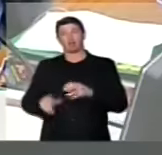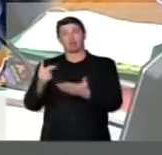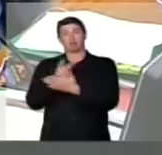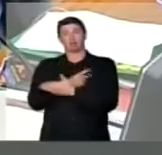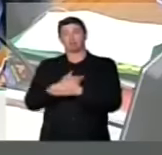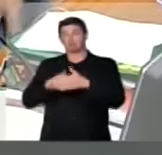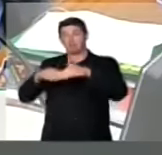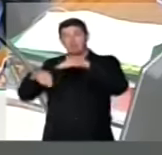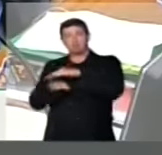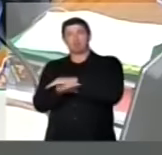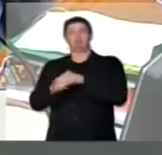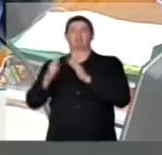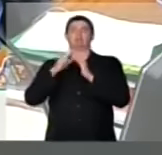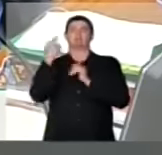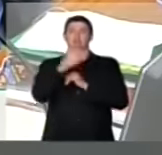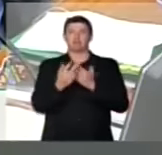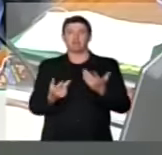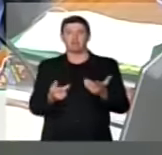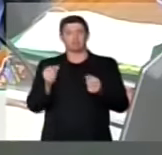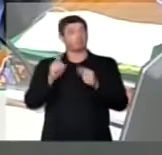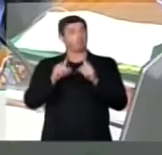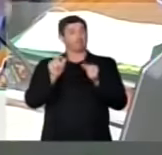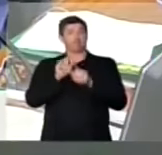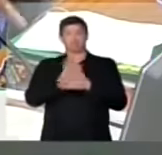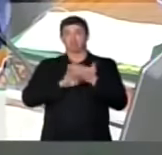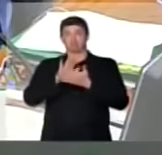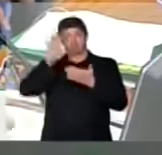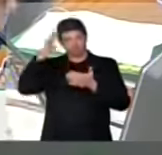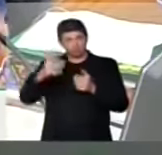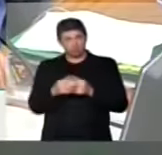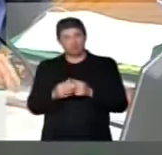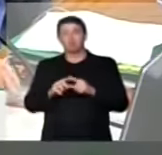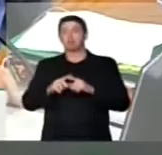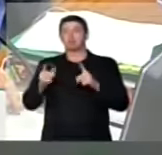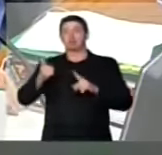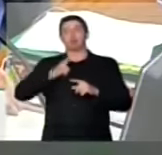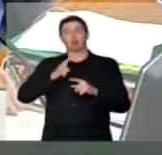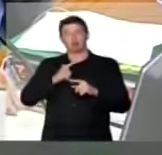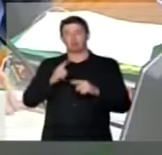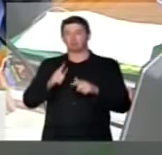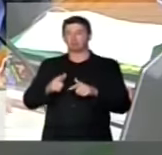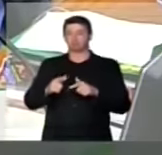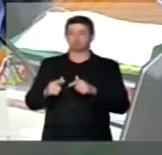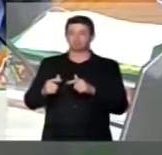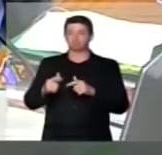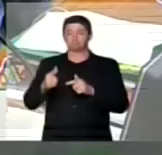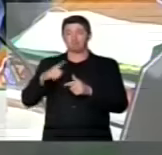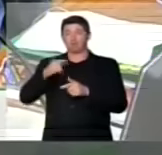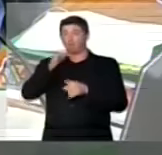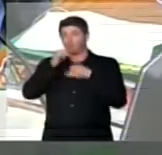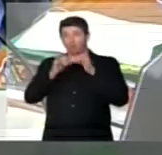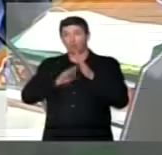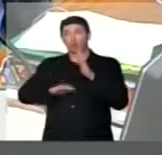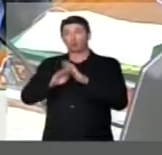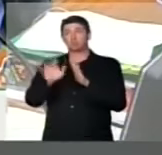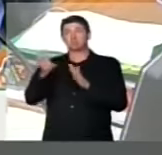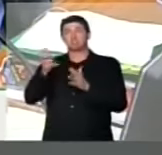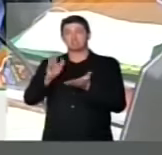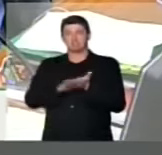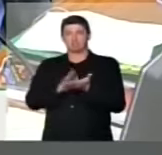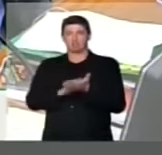debaixo do seu nariz e nada fez, mesmo tendo à disposição as informações que quisesse